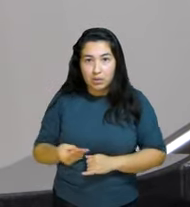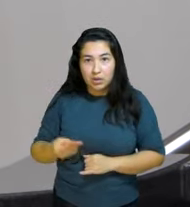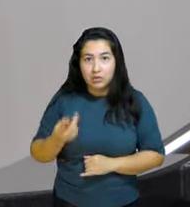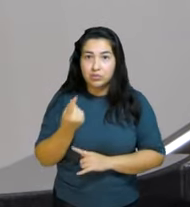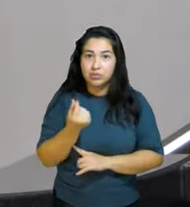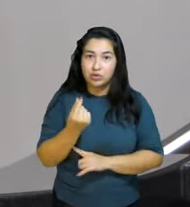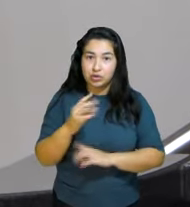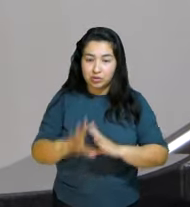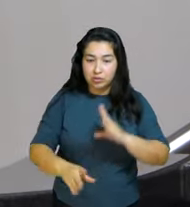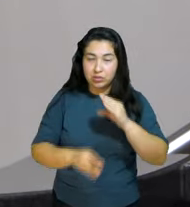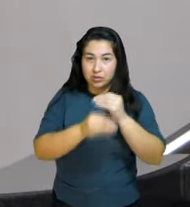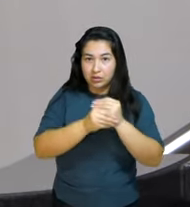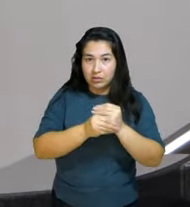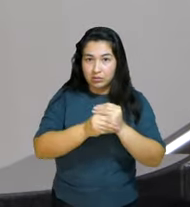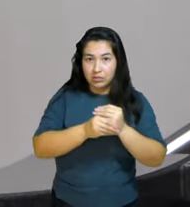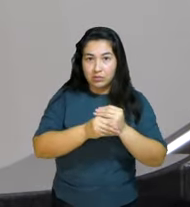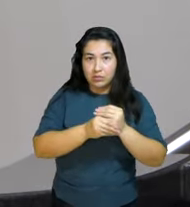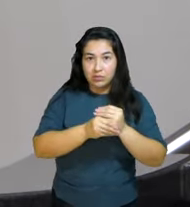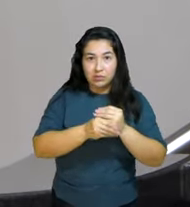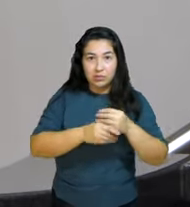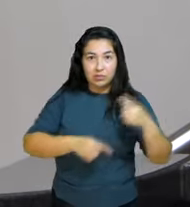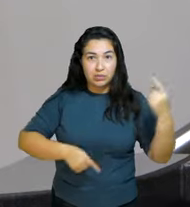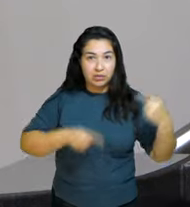de uma emenda parlamentar.